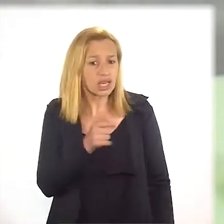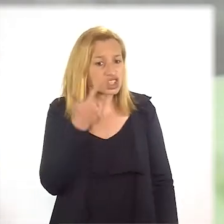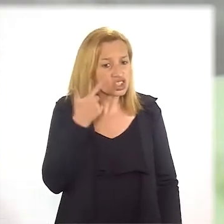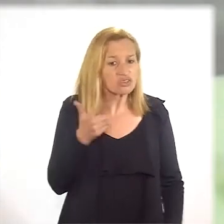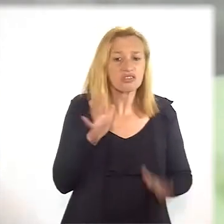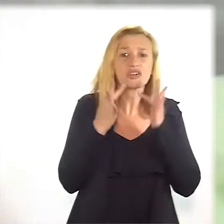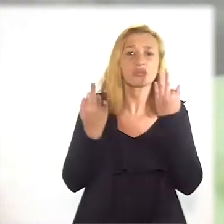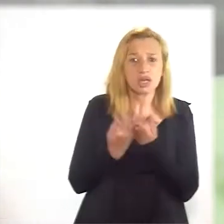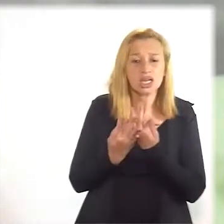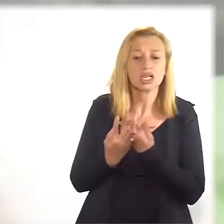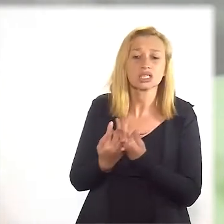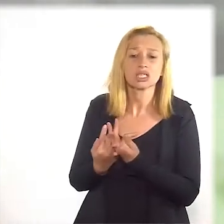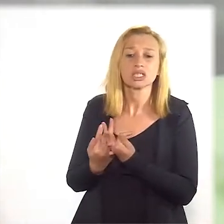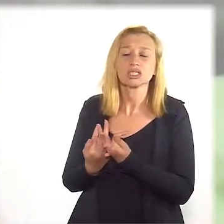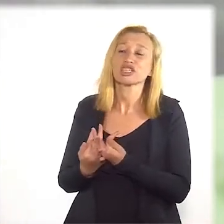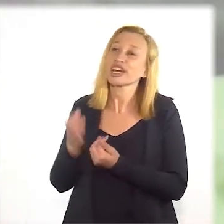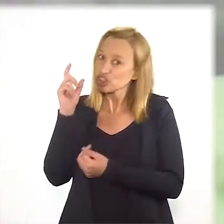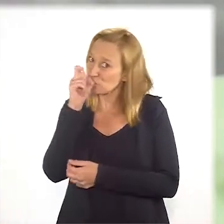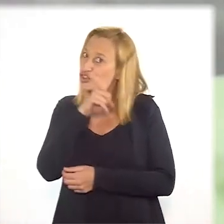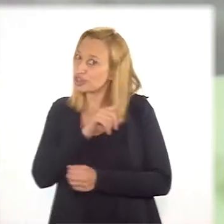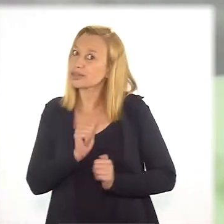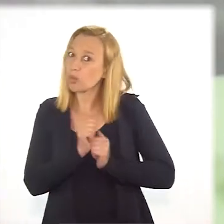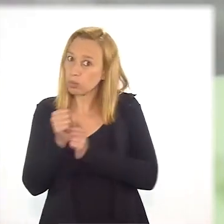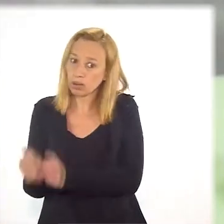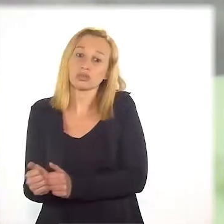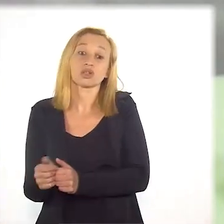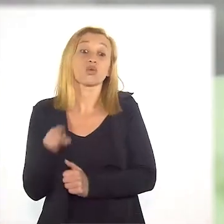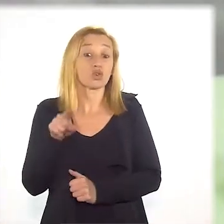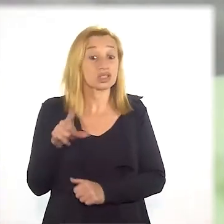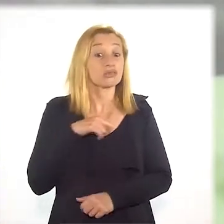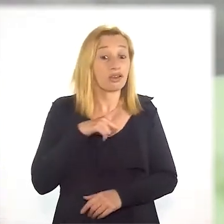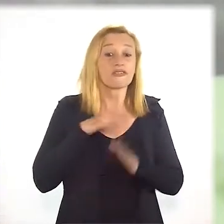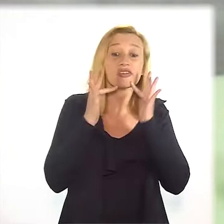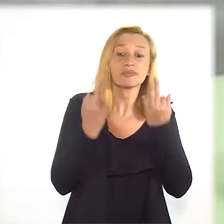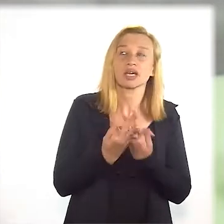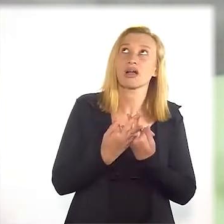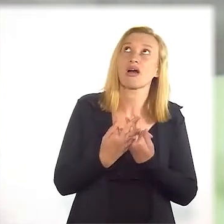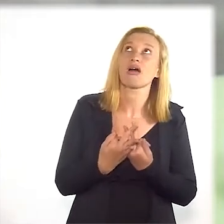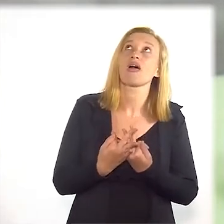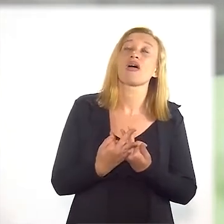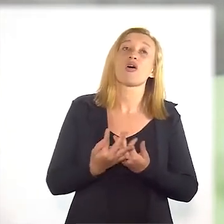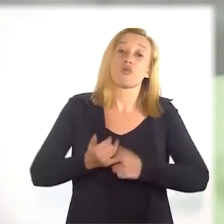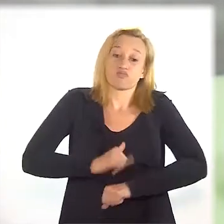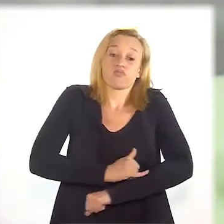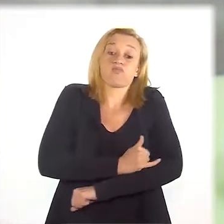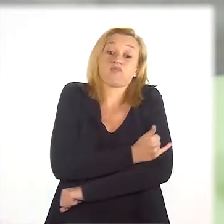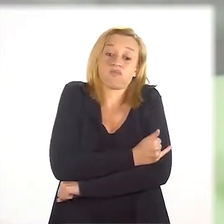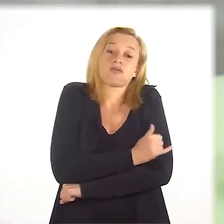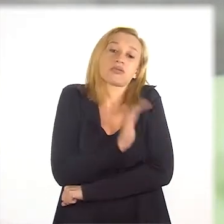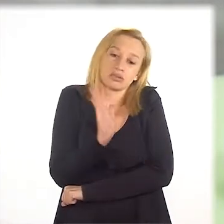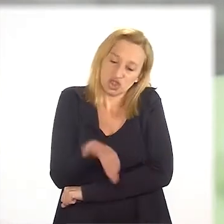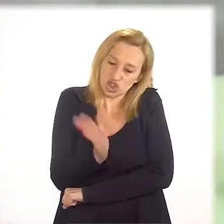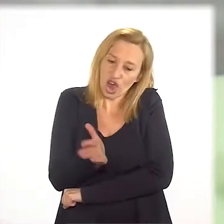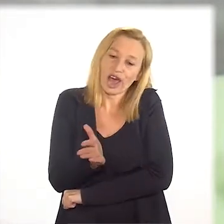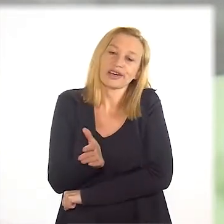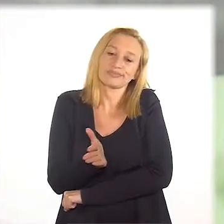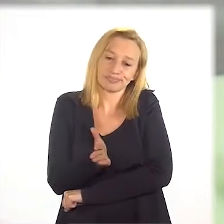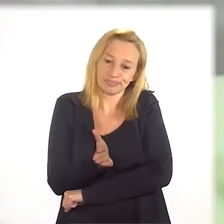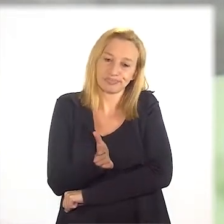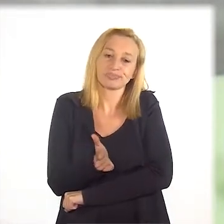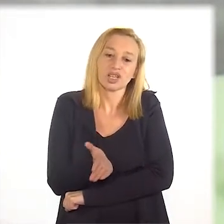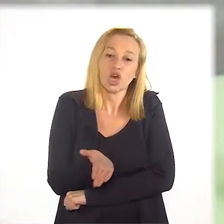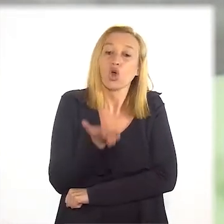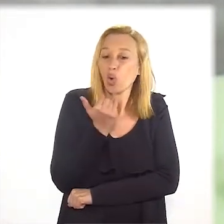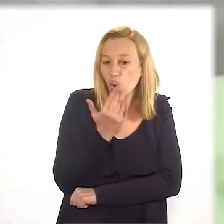A gente vê famílias, e é difícil o acompanhamento quando você tem uma família que tem esse